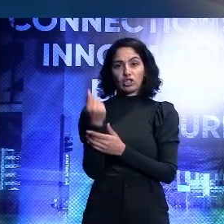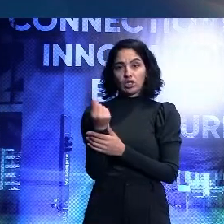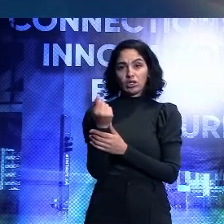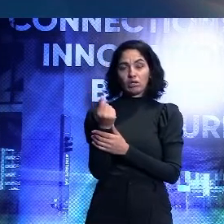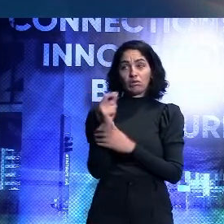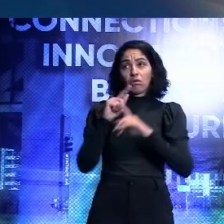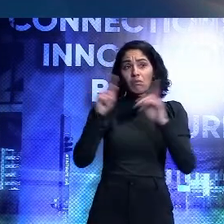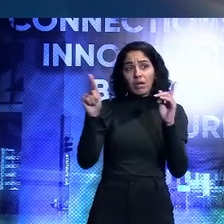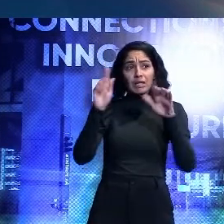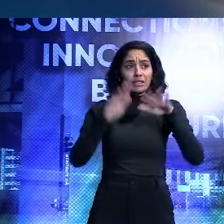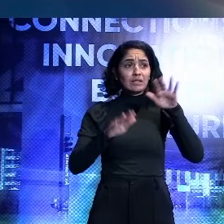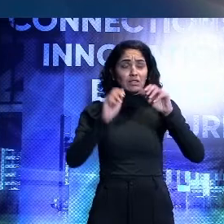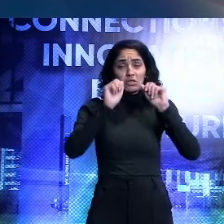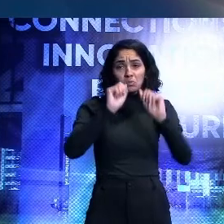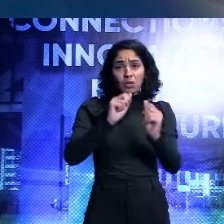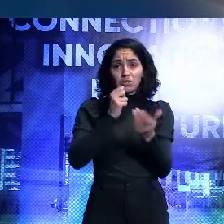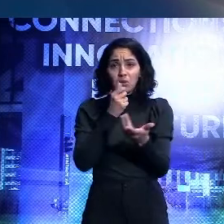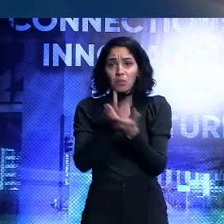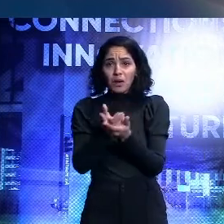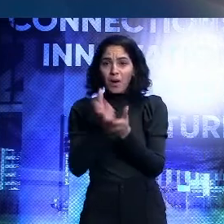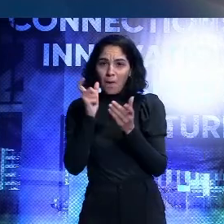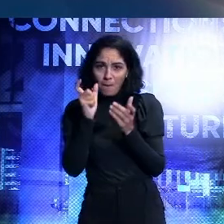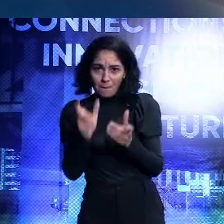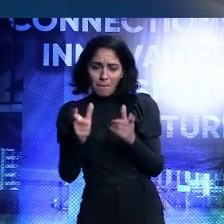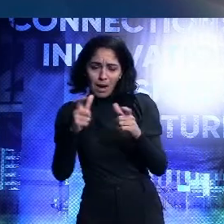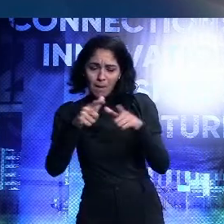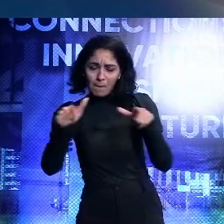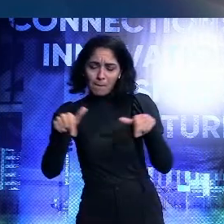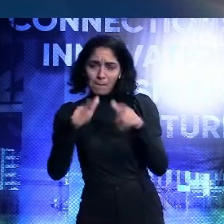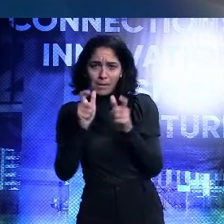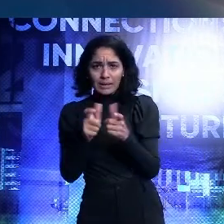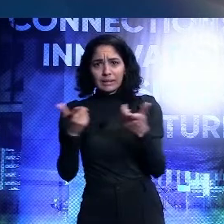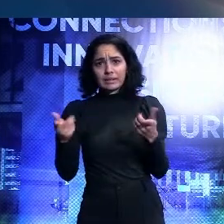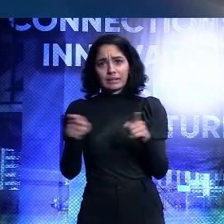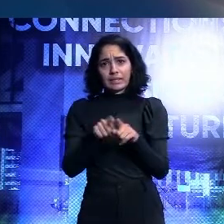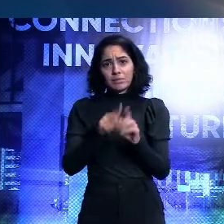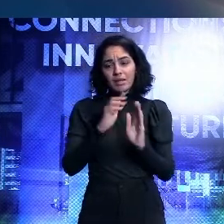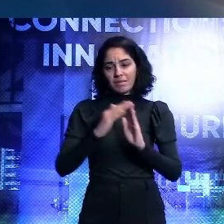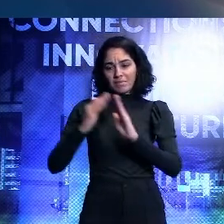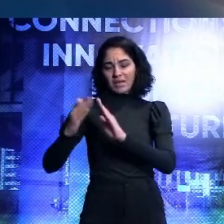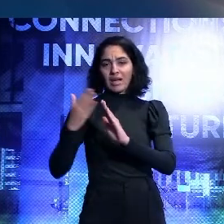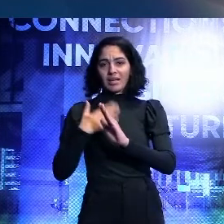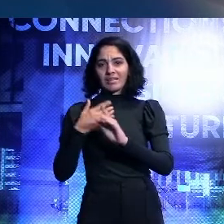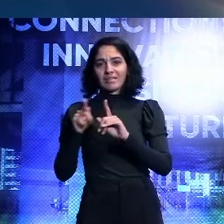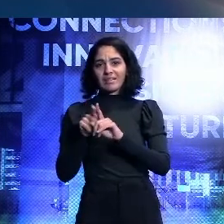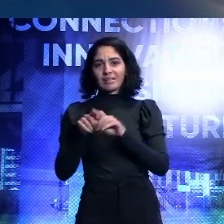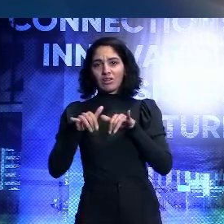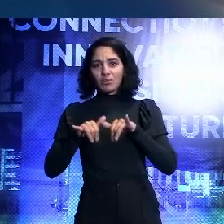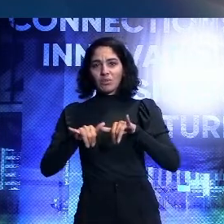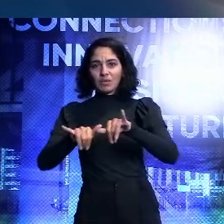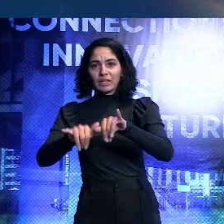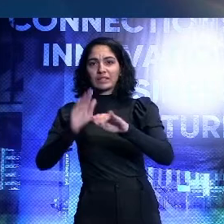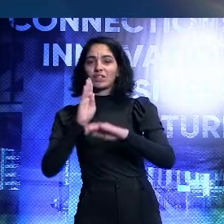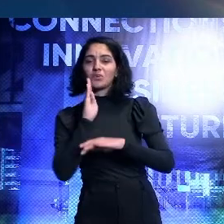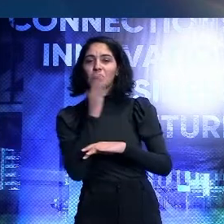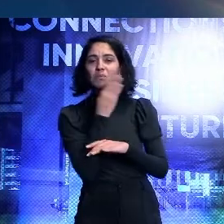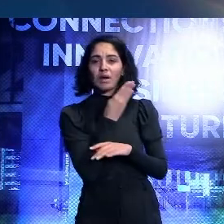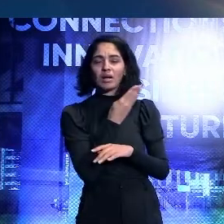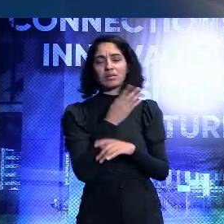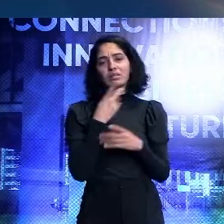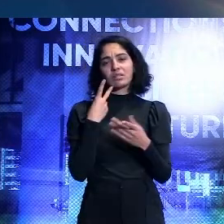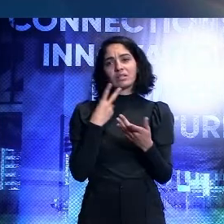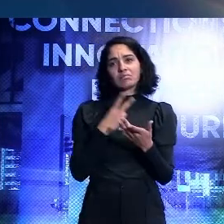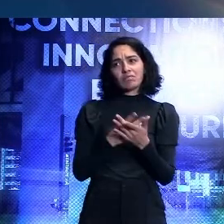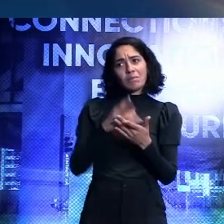por acaso, existe um caso desse, mas não é só melancia, no lado da minha casa quase. É aquele mercadinho de bairro, que tudo é um pouquinho mais